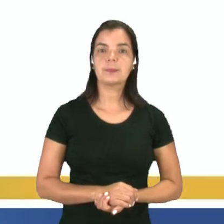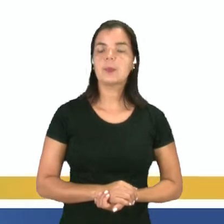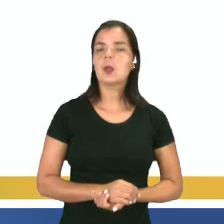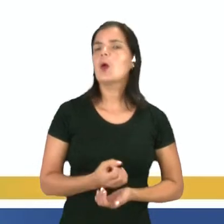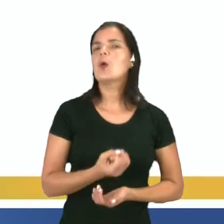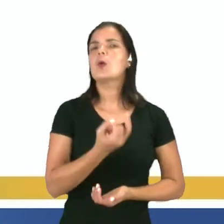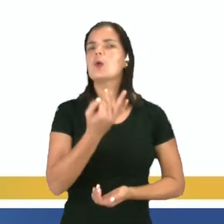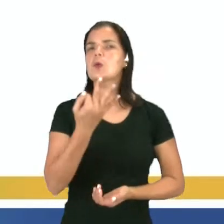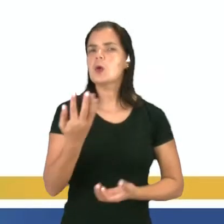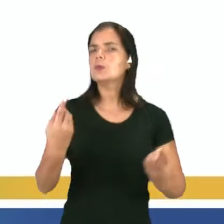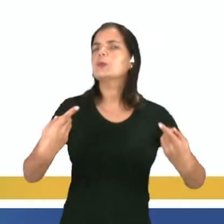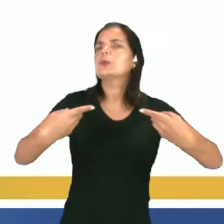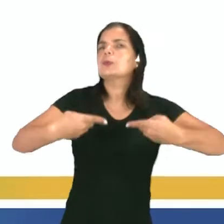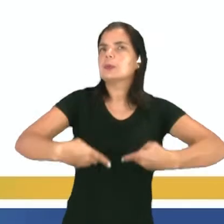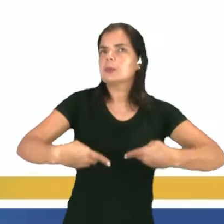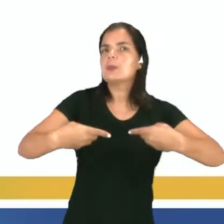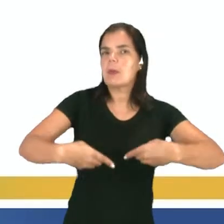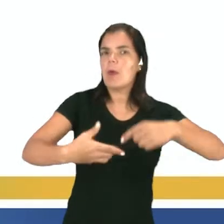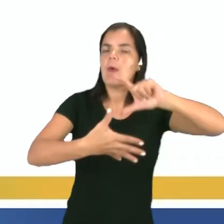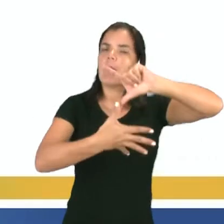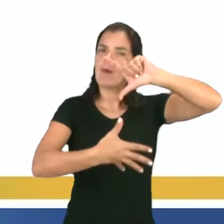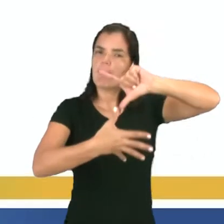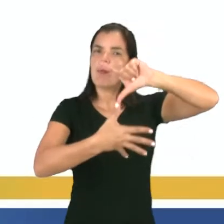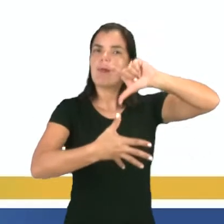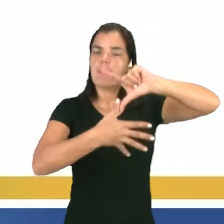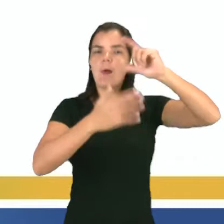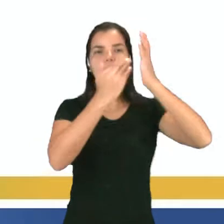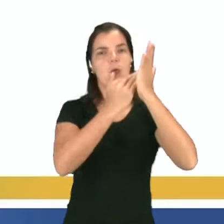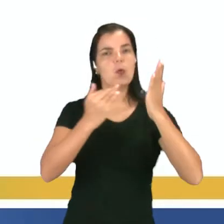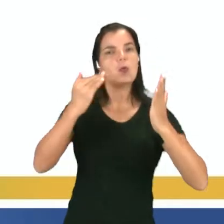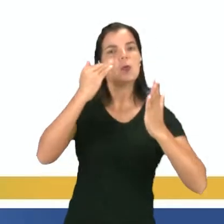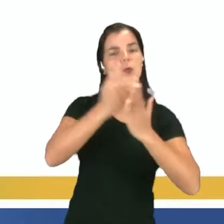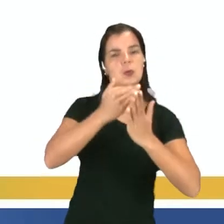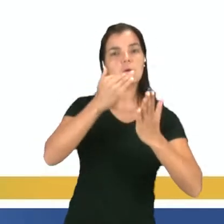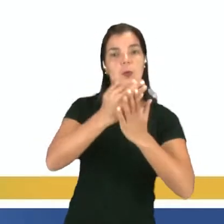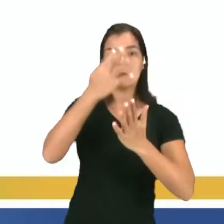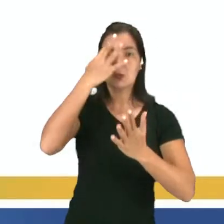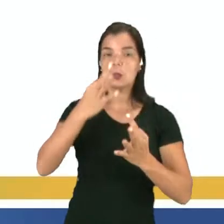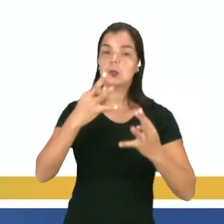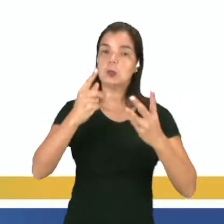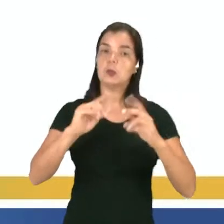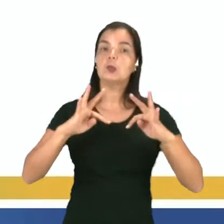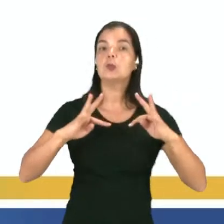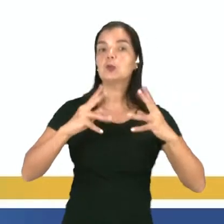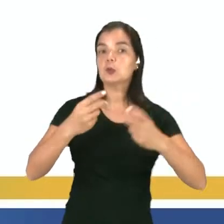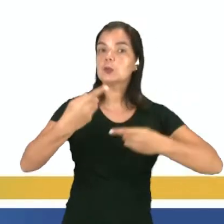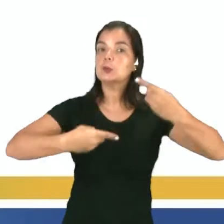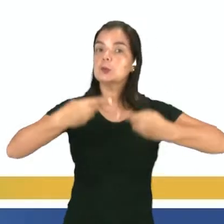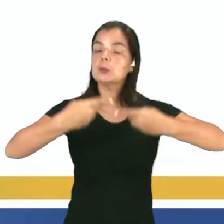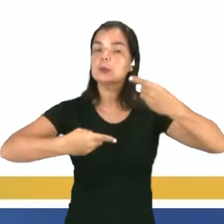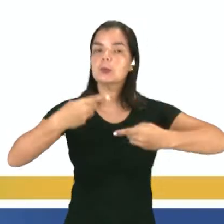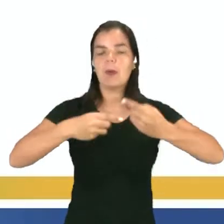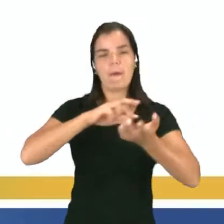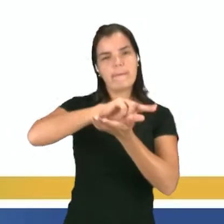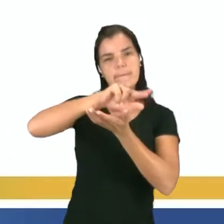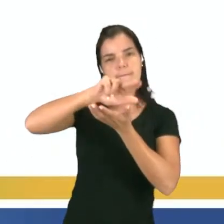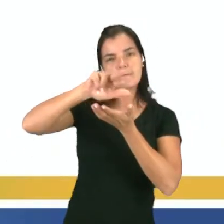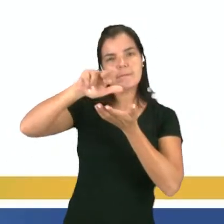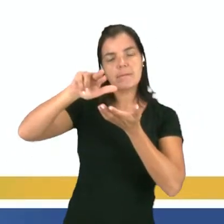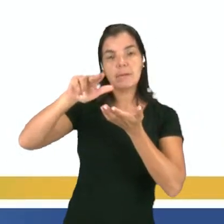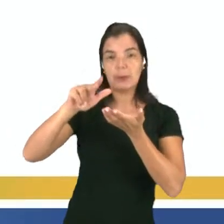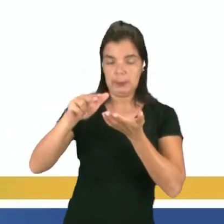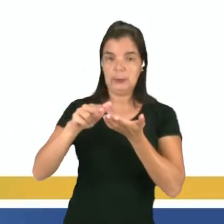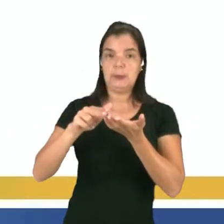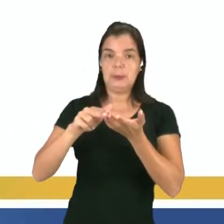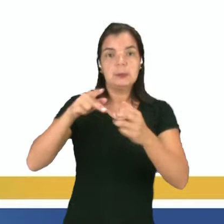Quanto aos desafios da América Latina, temos a elevada incerteza em torno das políticas em vários